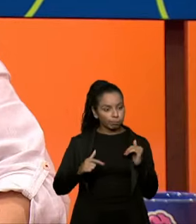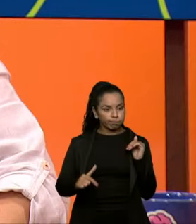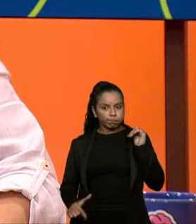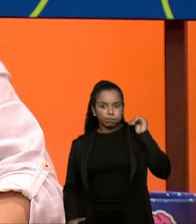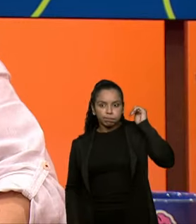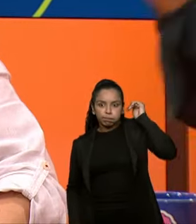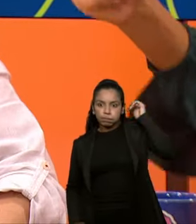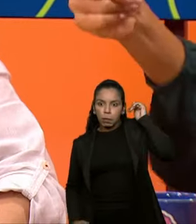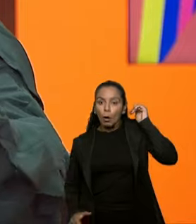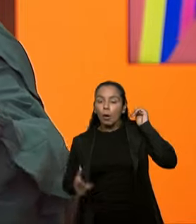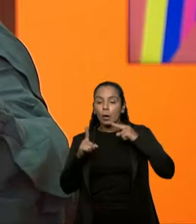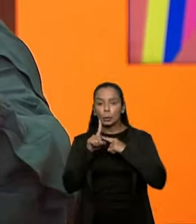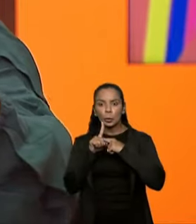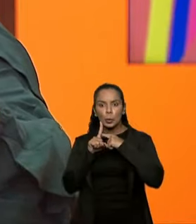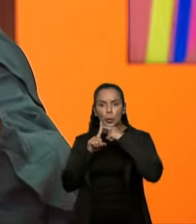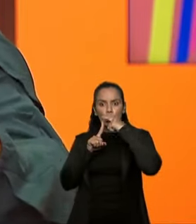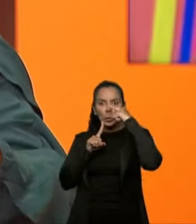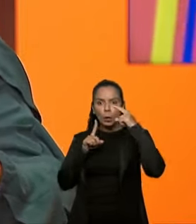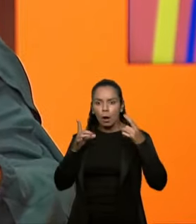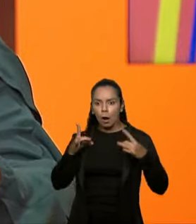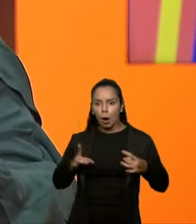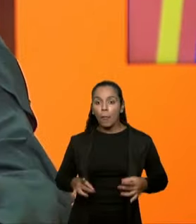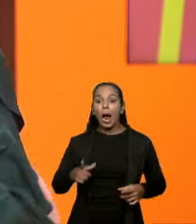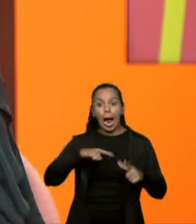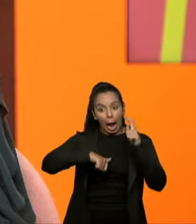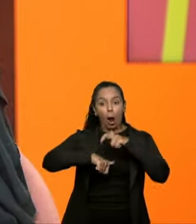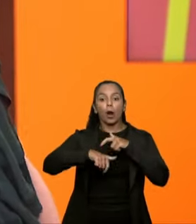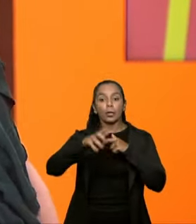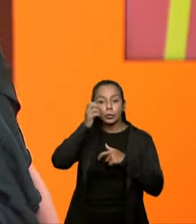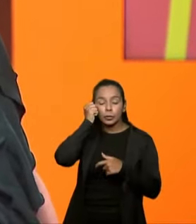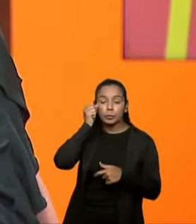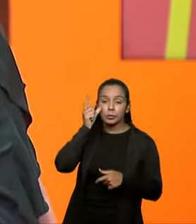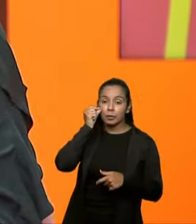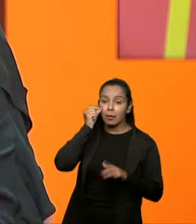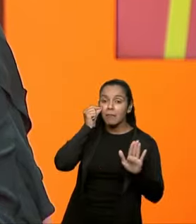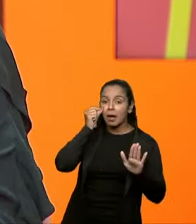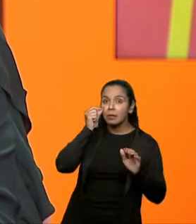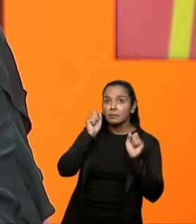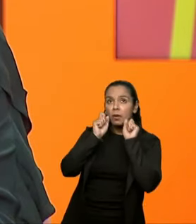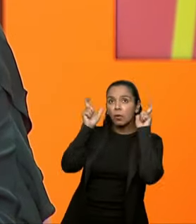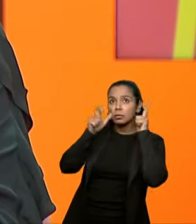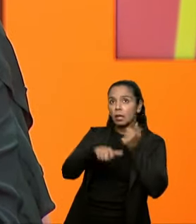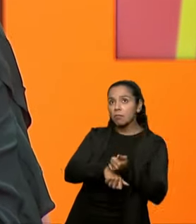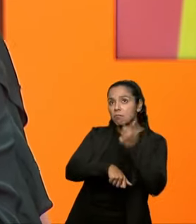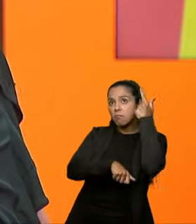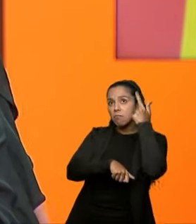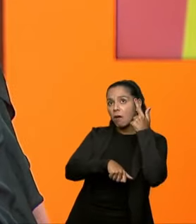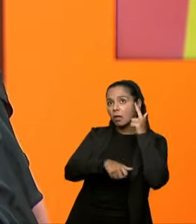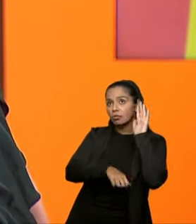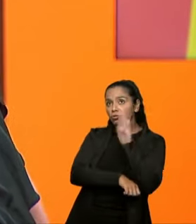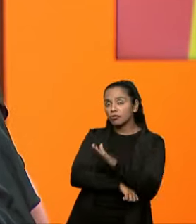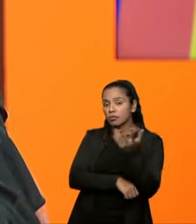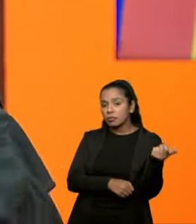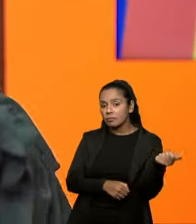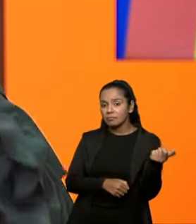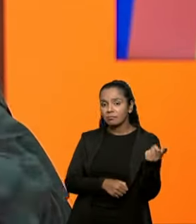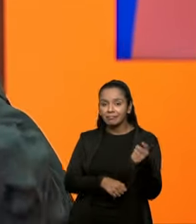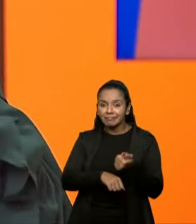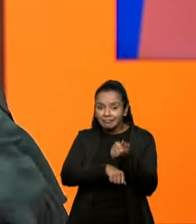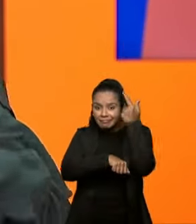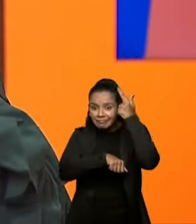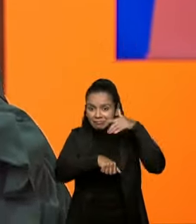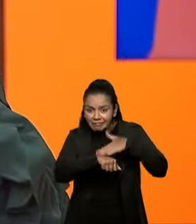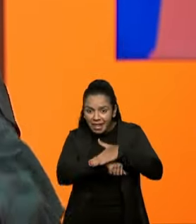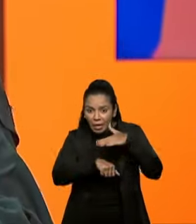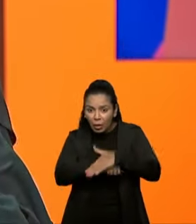que vai falar assim, tá na hora de dormir, tenho sono. Só que eu acordei meio-dia domingo. Chega meia-noite, eu tenho